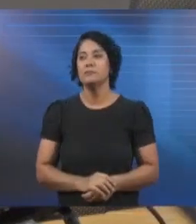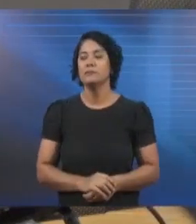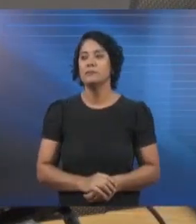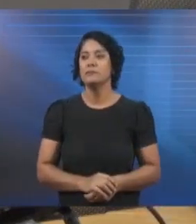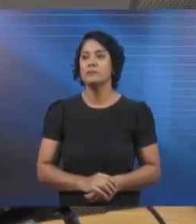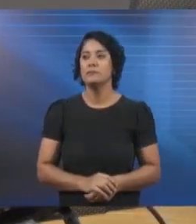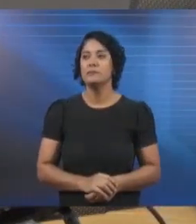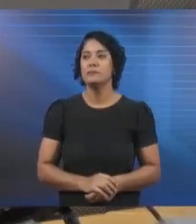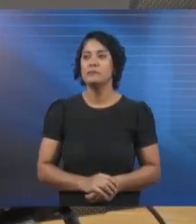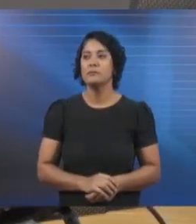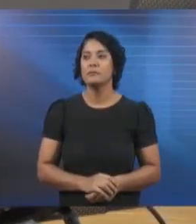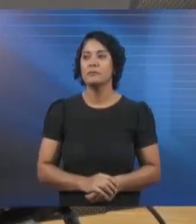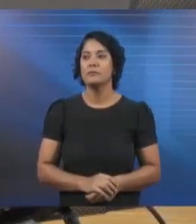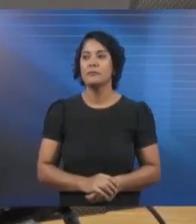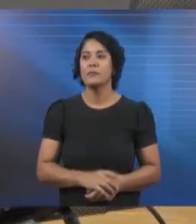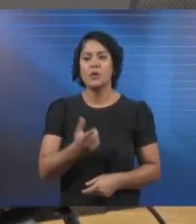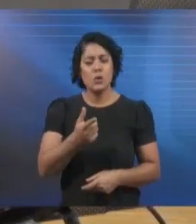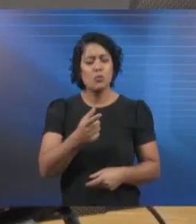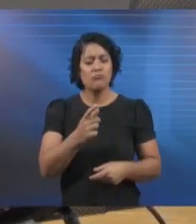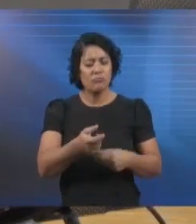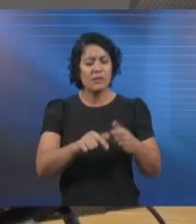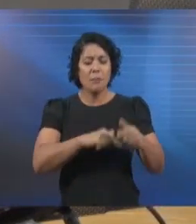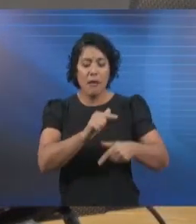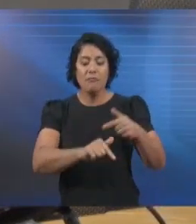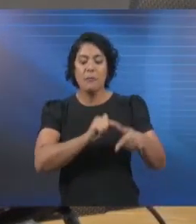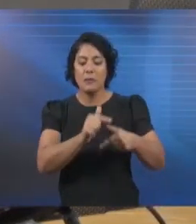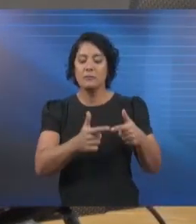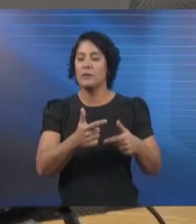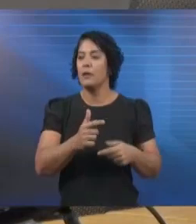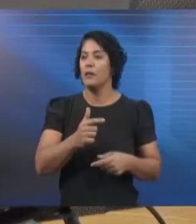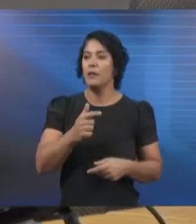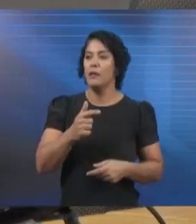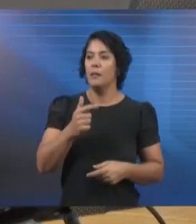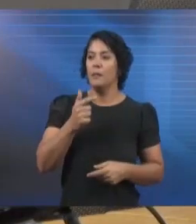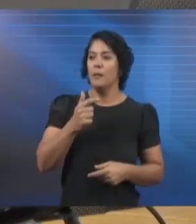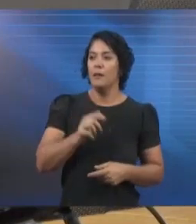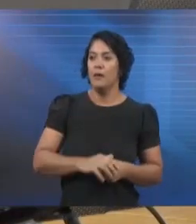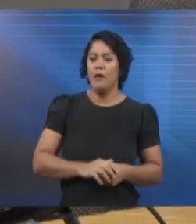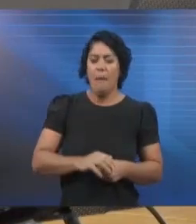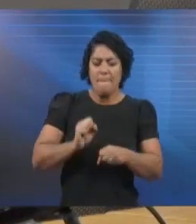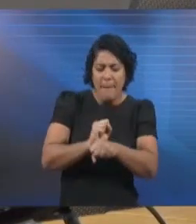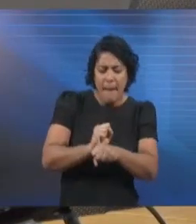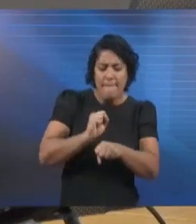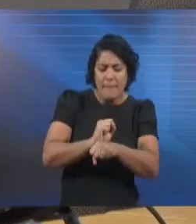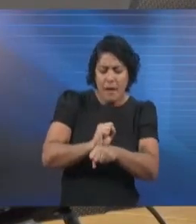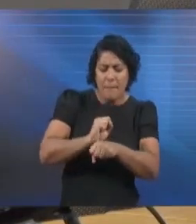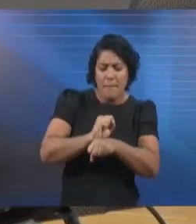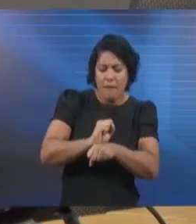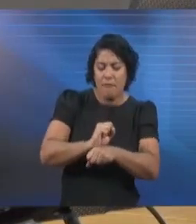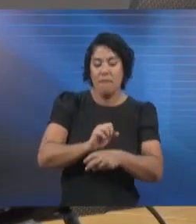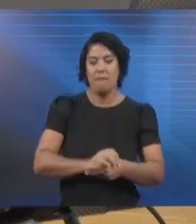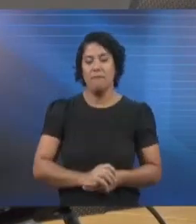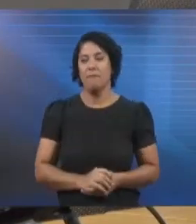ter essa máquina rodando nós não podemos ter só trava trava trava como estamos